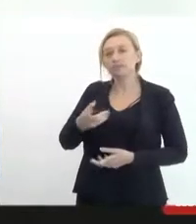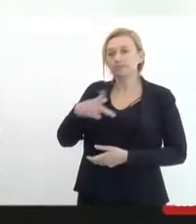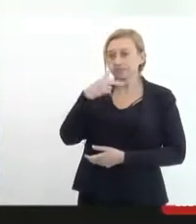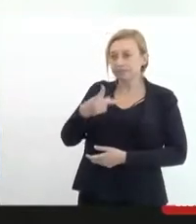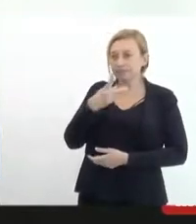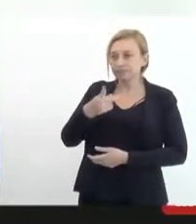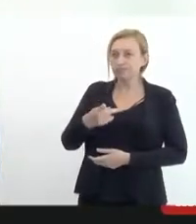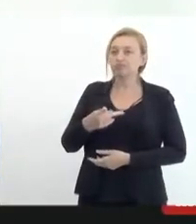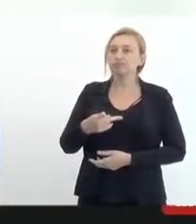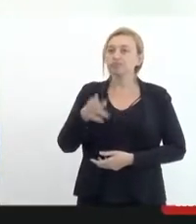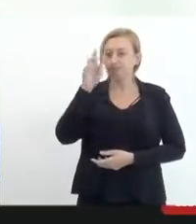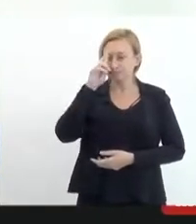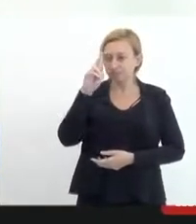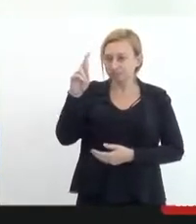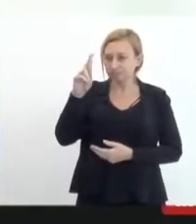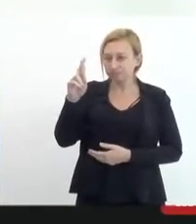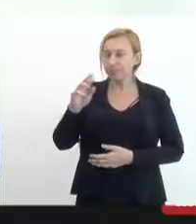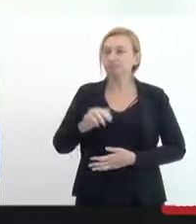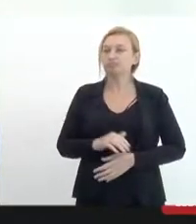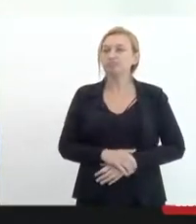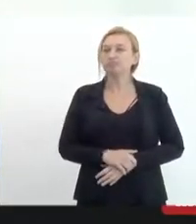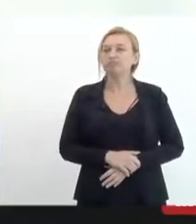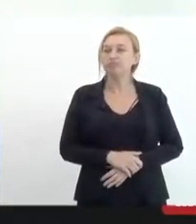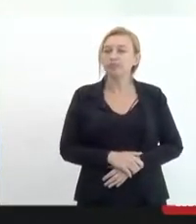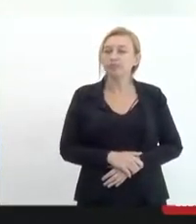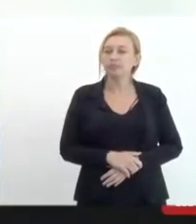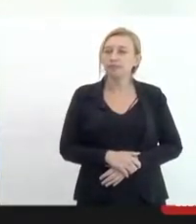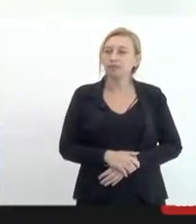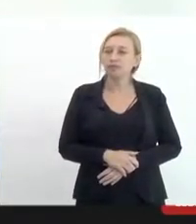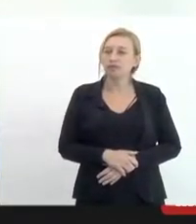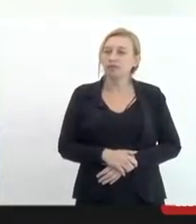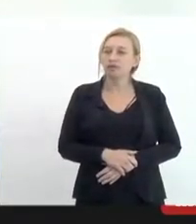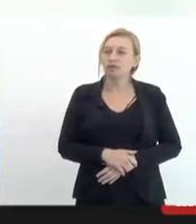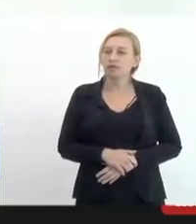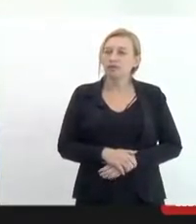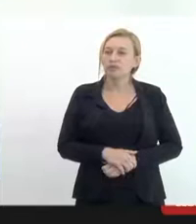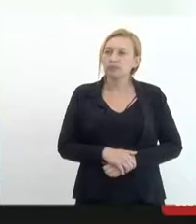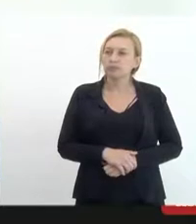Senhoria que, por época